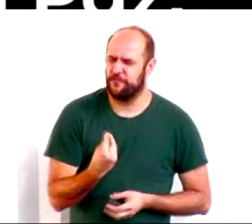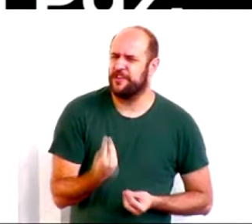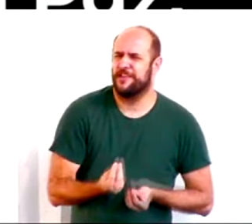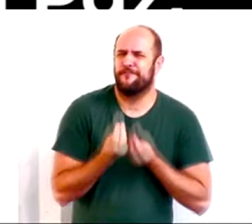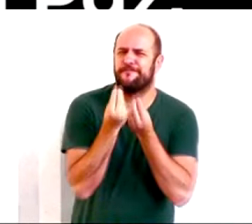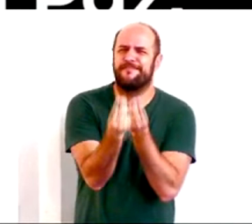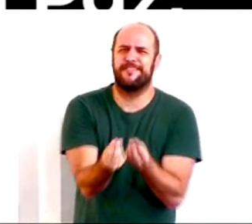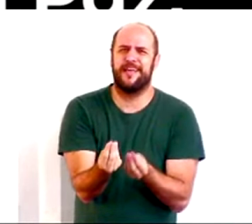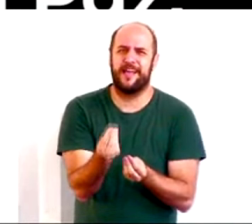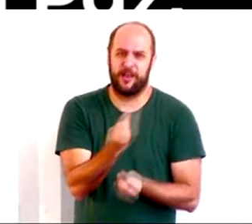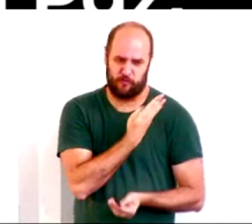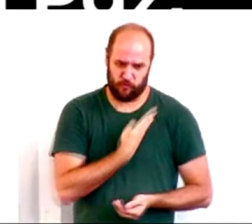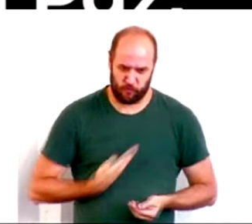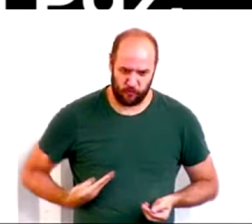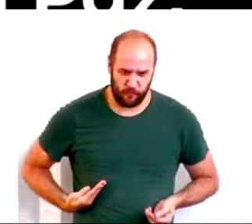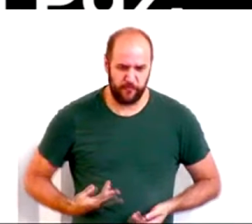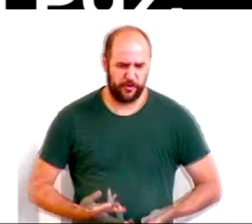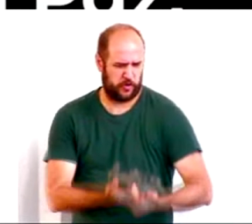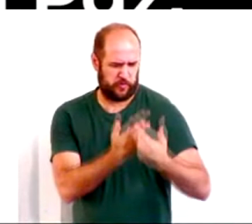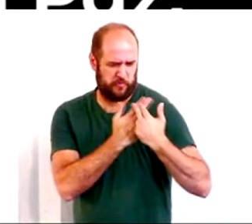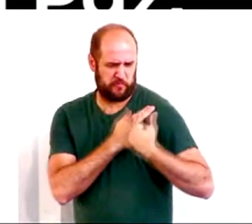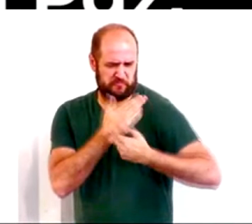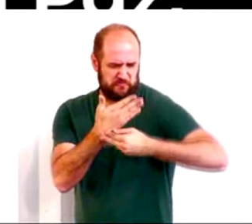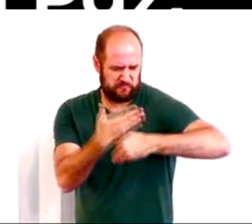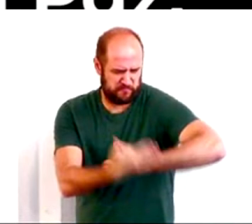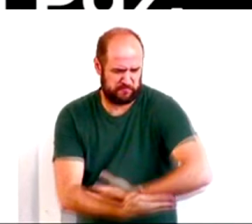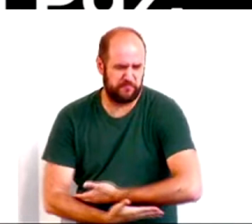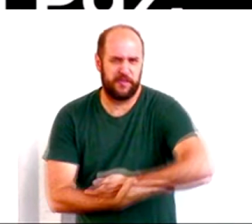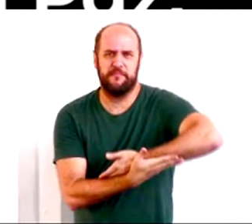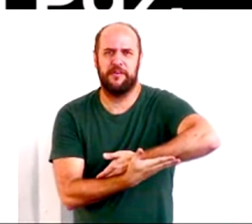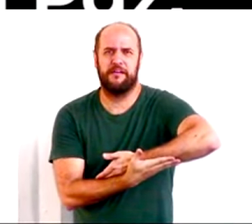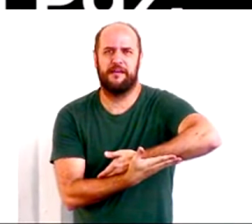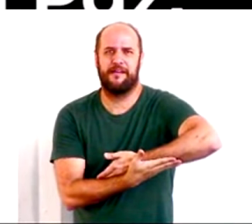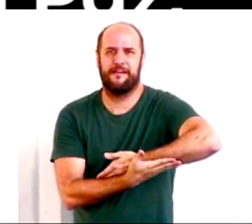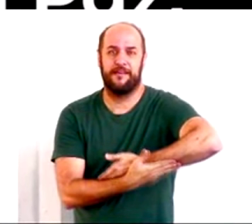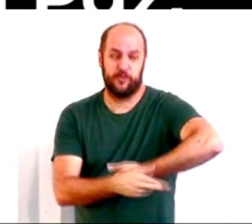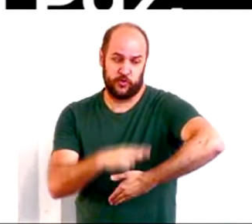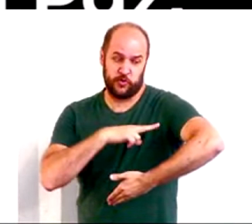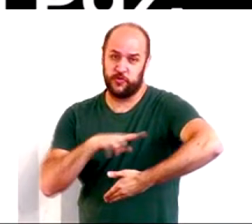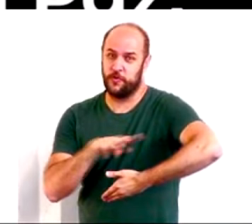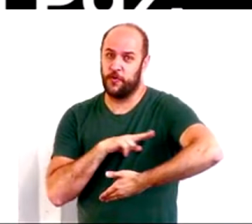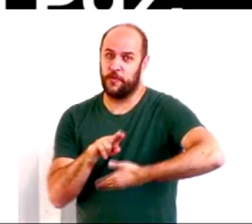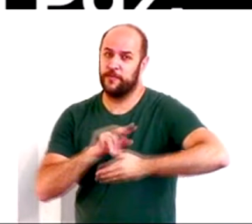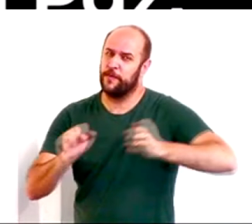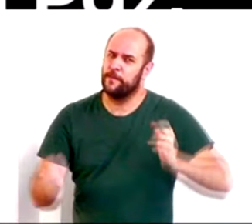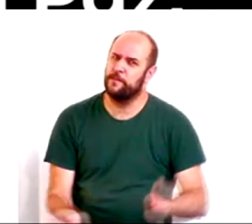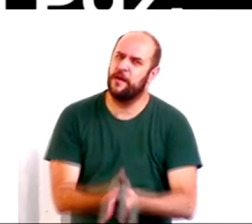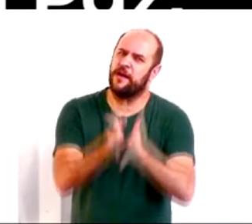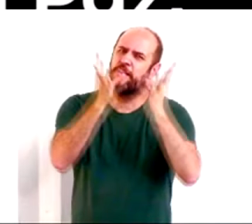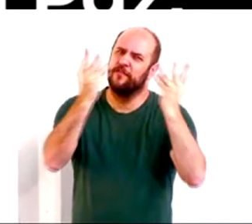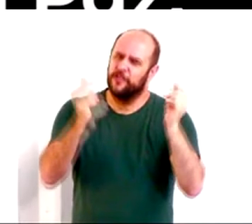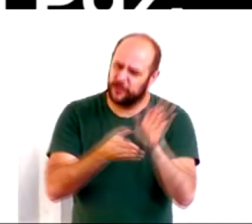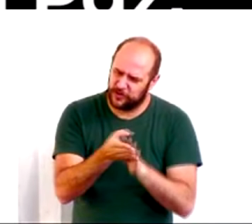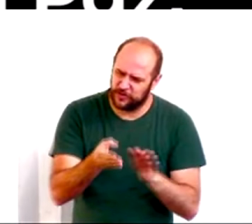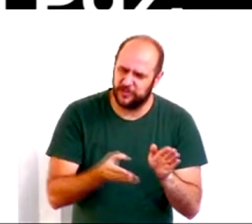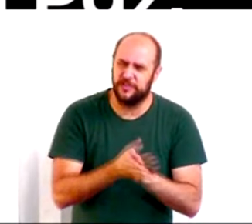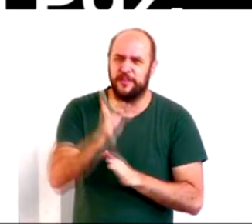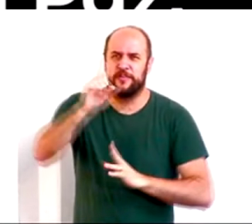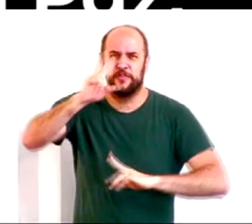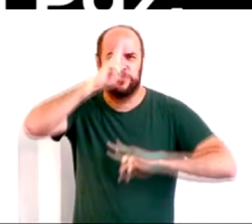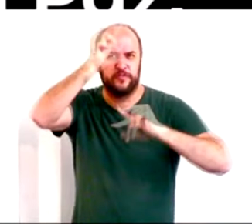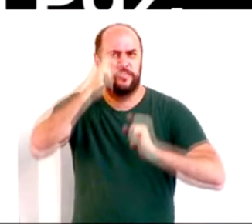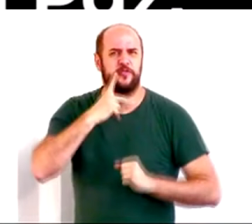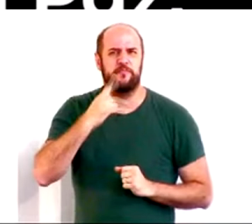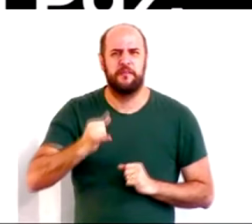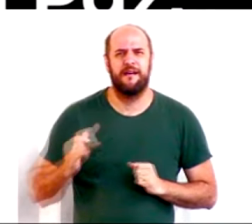nos deu o Governo está sobre os seus ombros o seu nome será maravilhoso conselheiro Deus forte